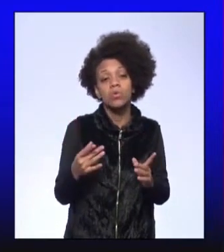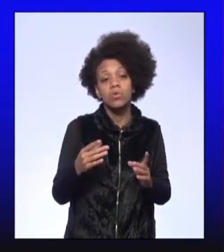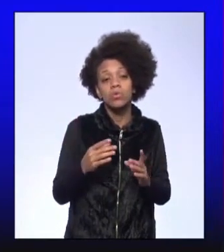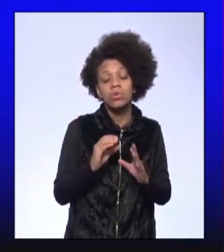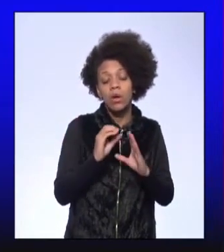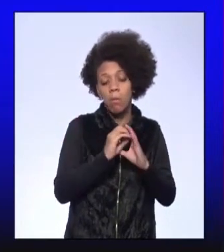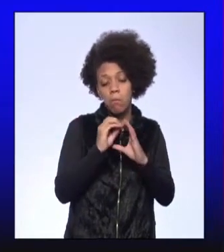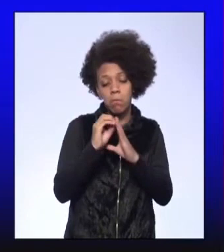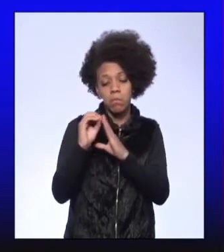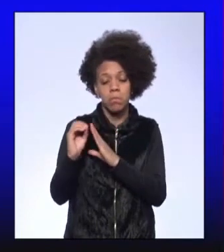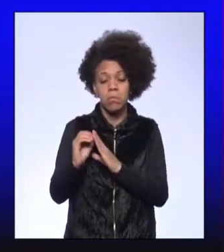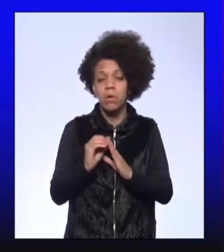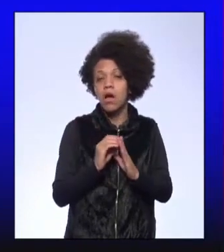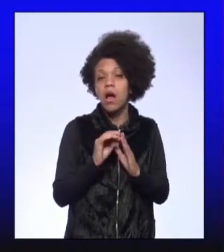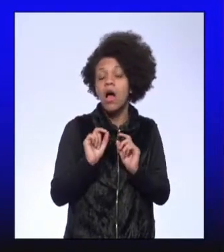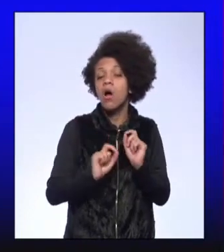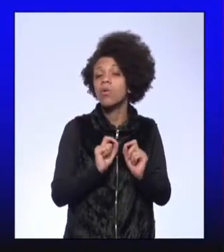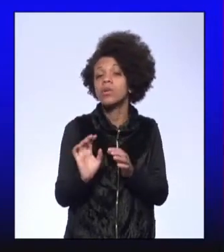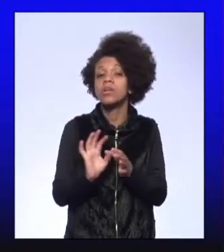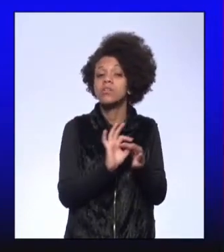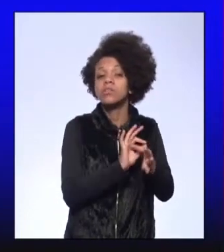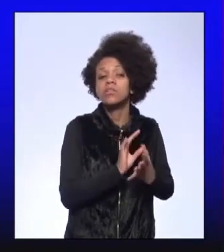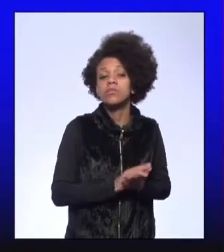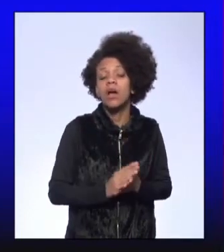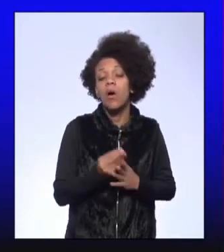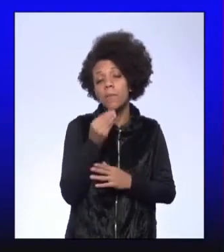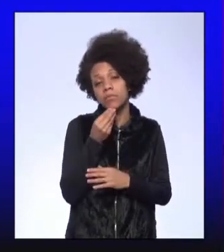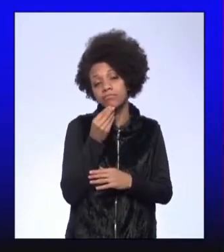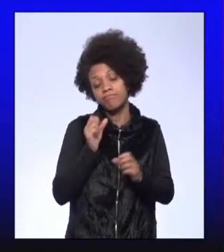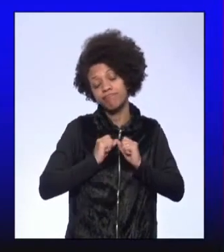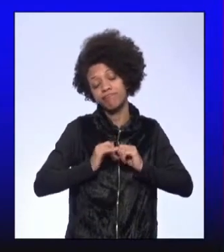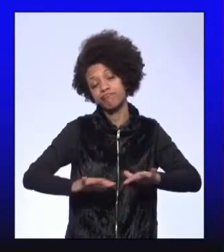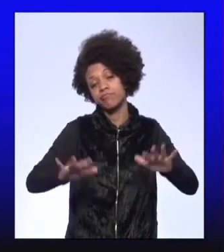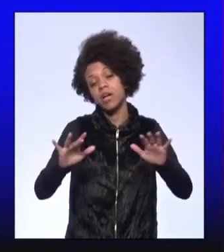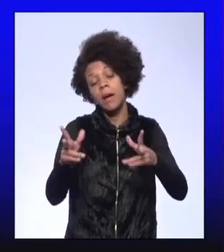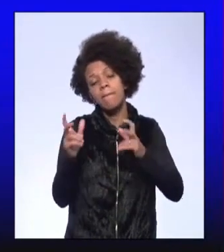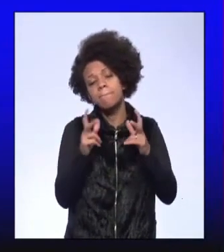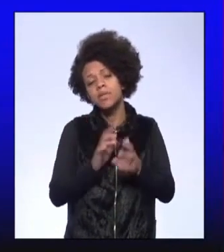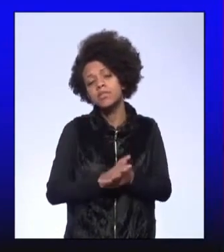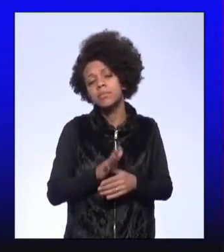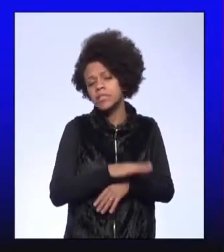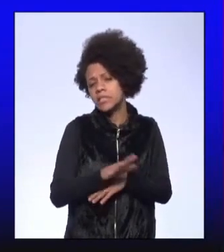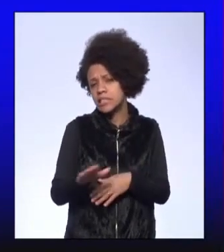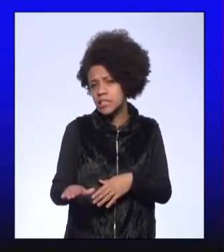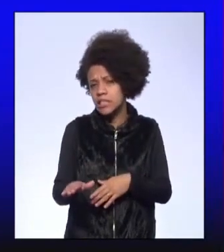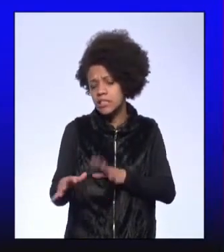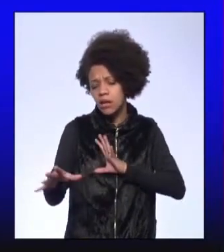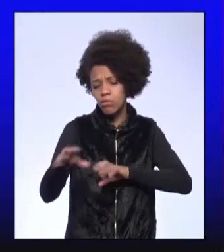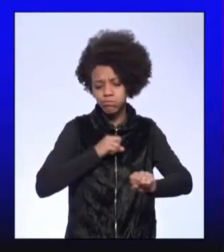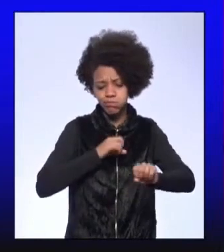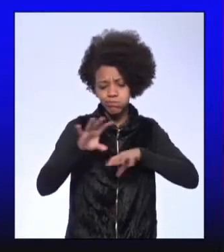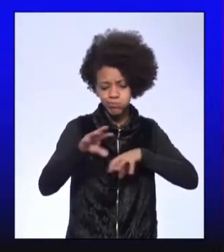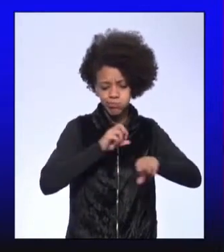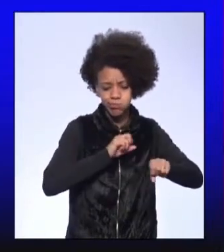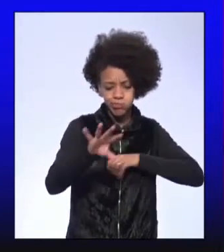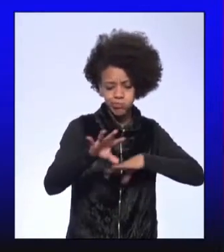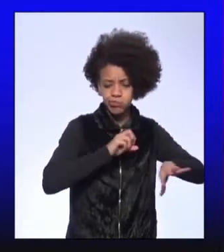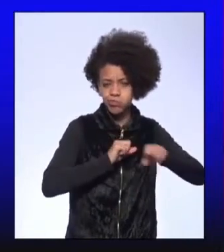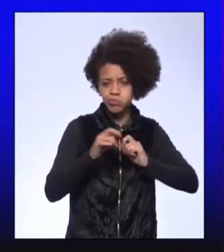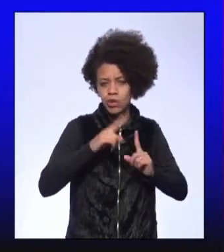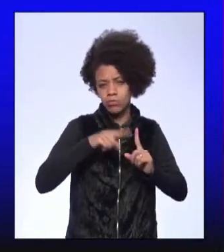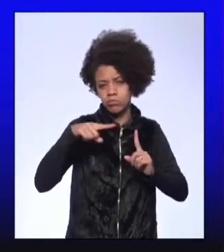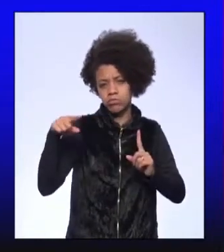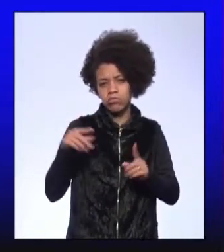círculos guarda relação com a chance de transmissão. E percebam que criança para criança, que seria essa parte aqui do